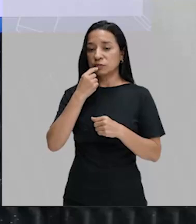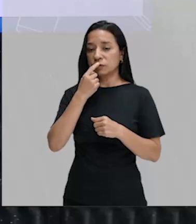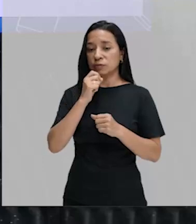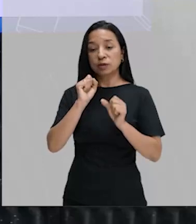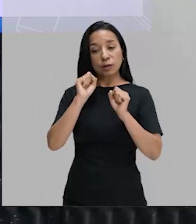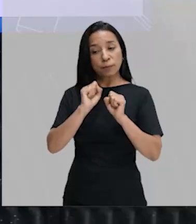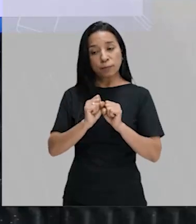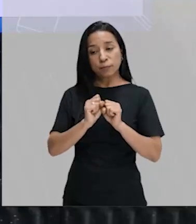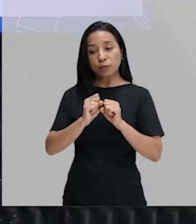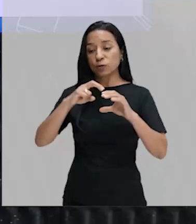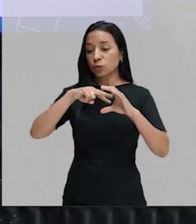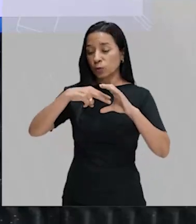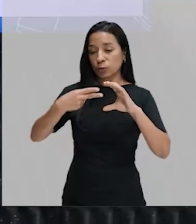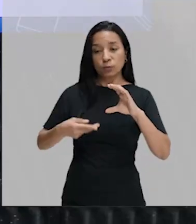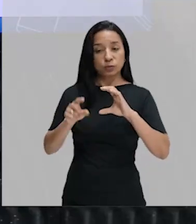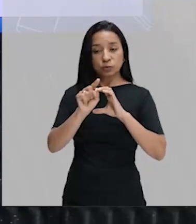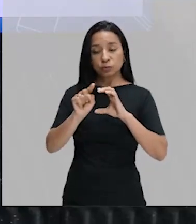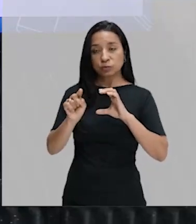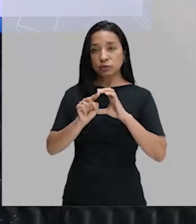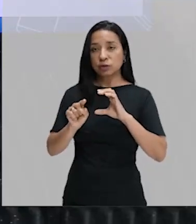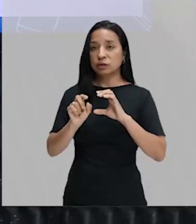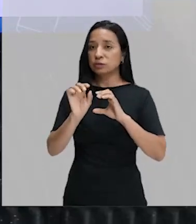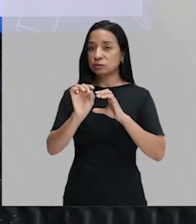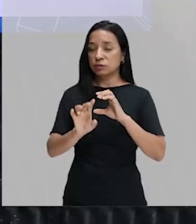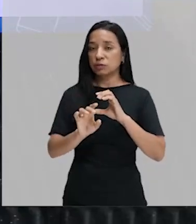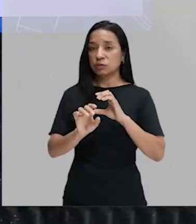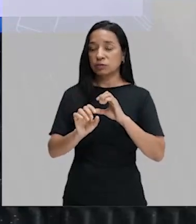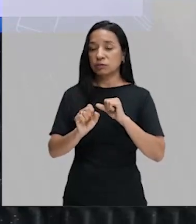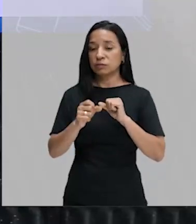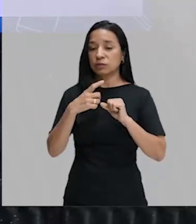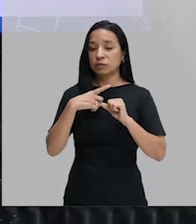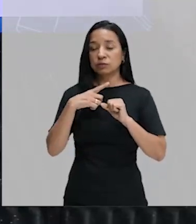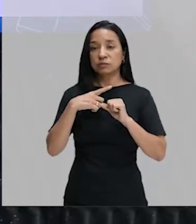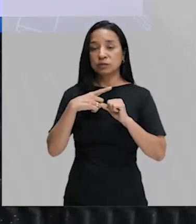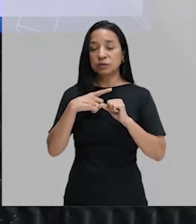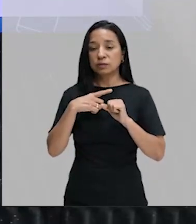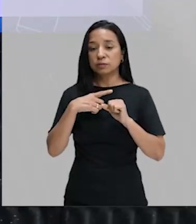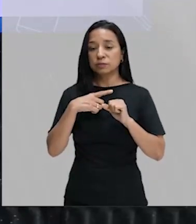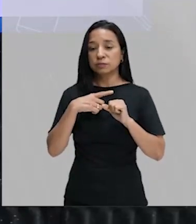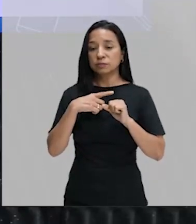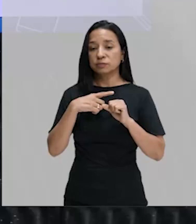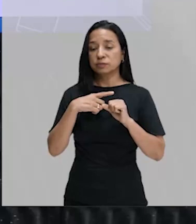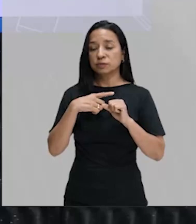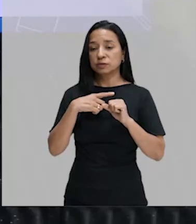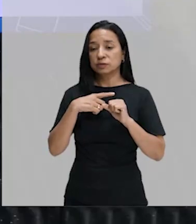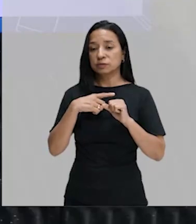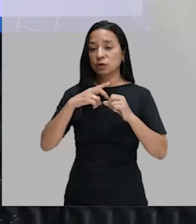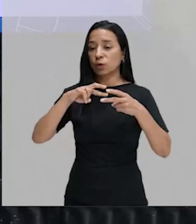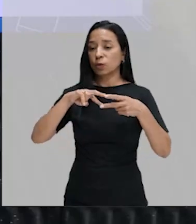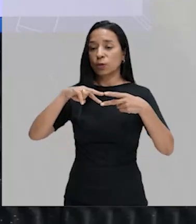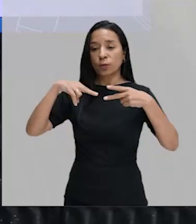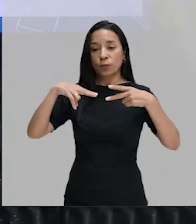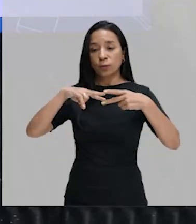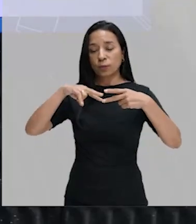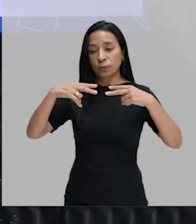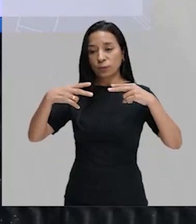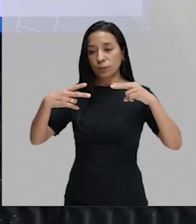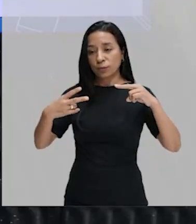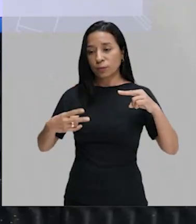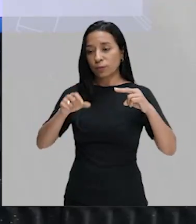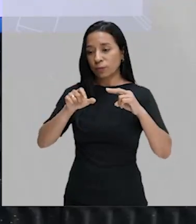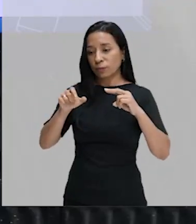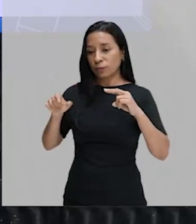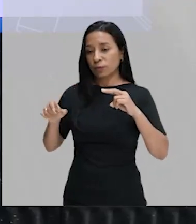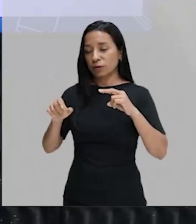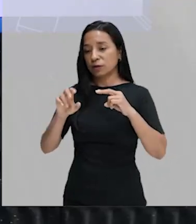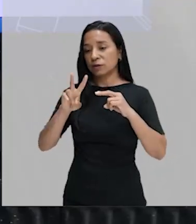ter um cromossomo Z. Então, o único cromossomo Z que ela tem que trazer o alelo V. Ok?